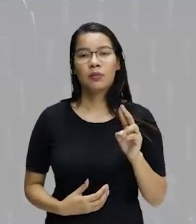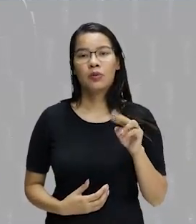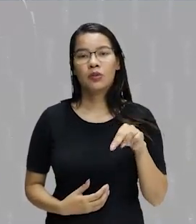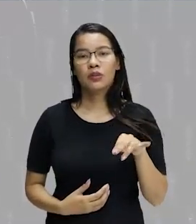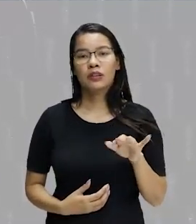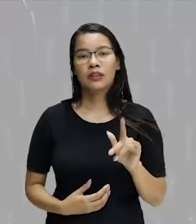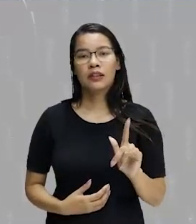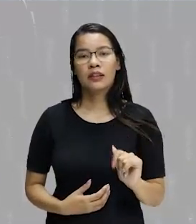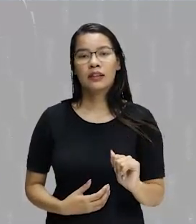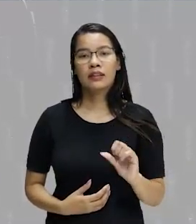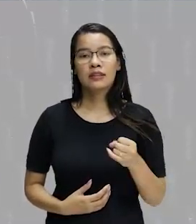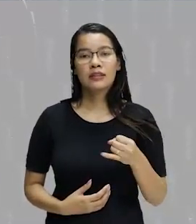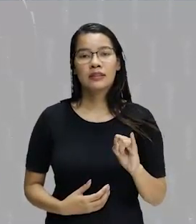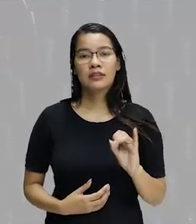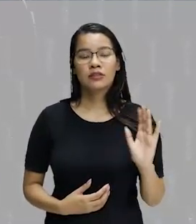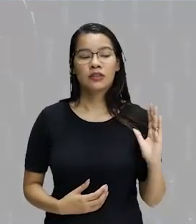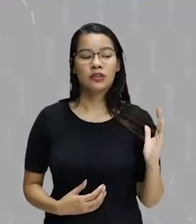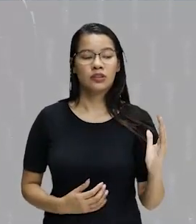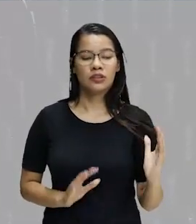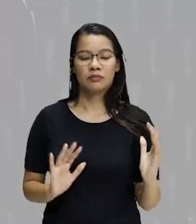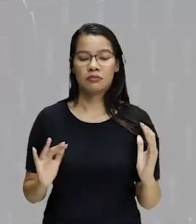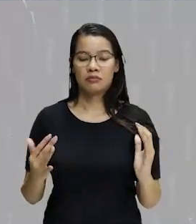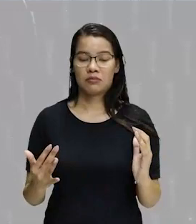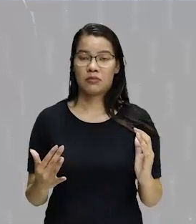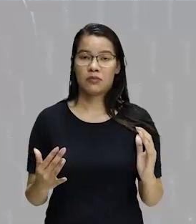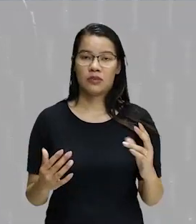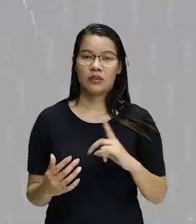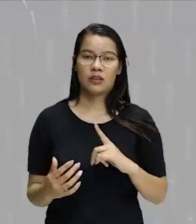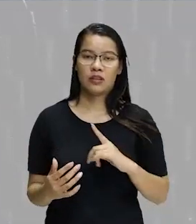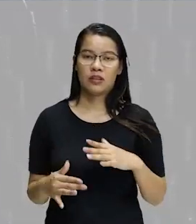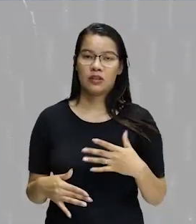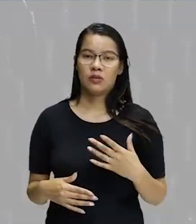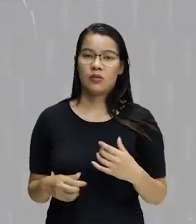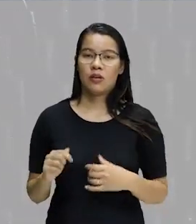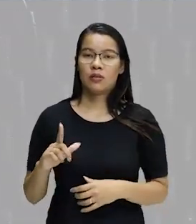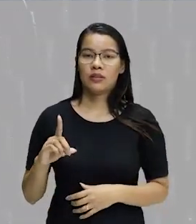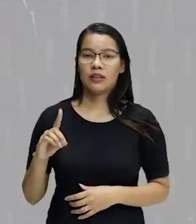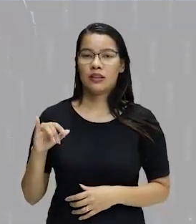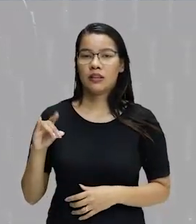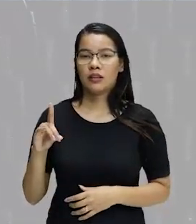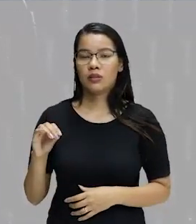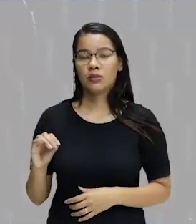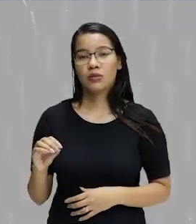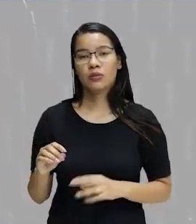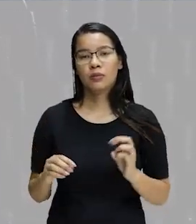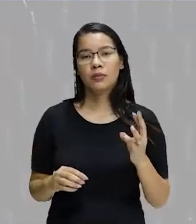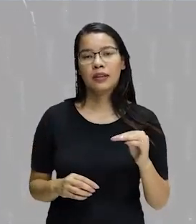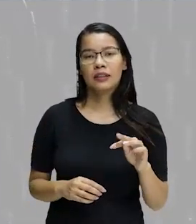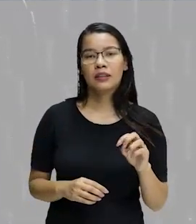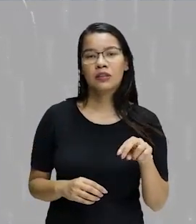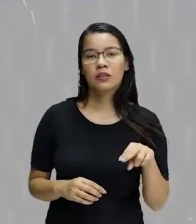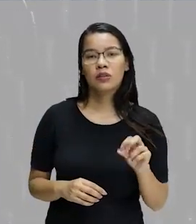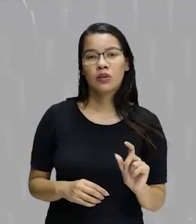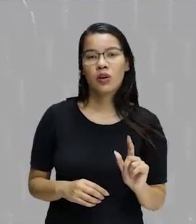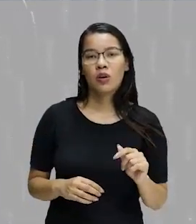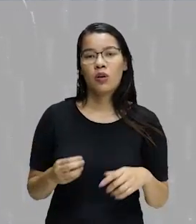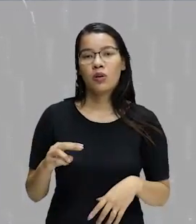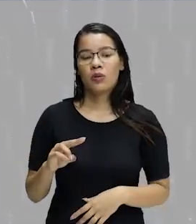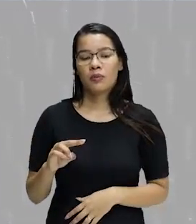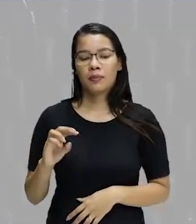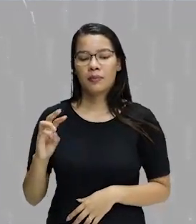estiver na extremidade, bingo, aldeído, certo? Metanol,